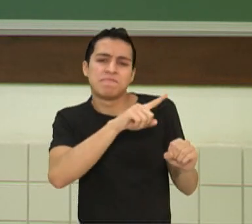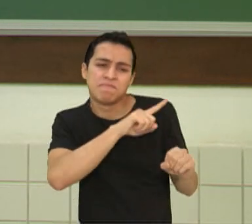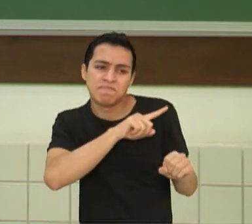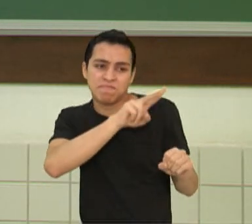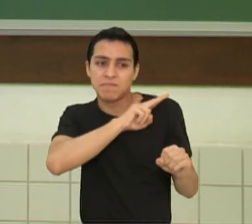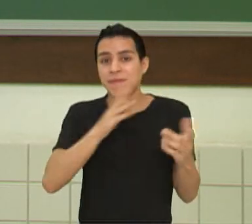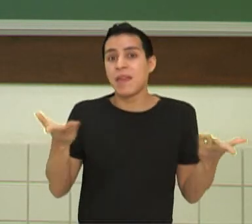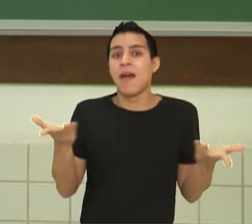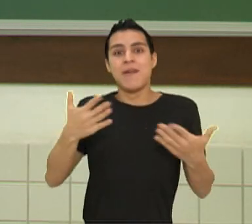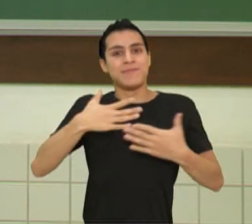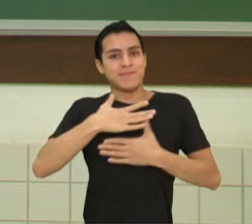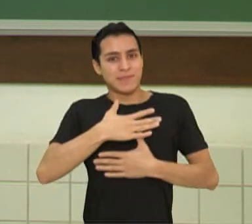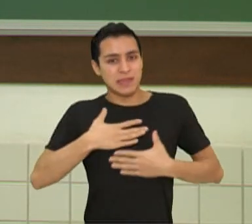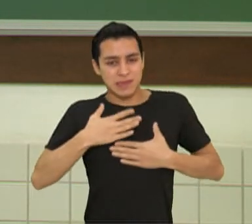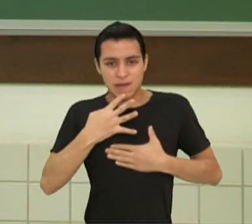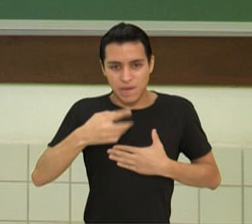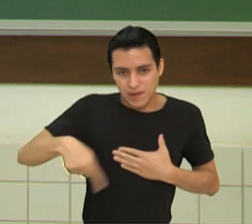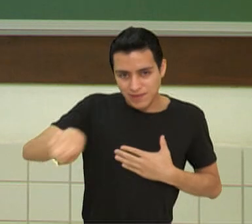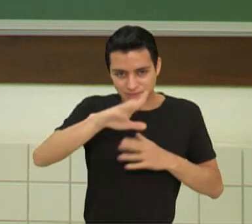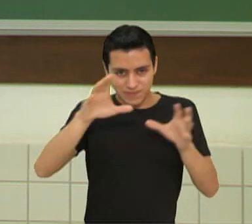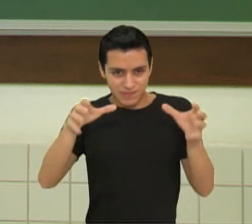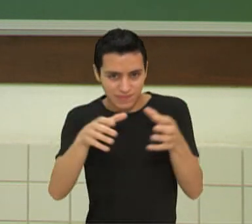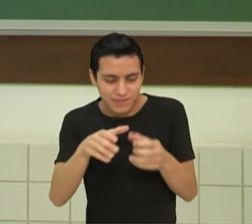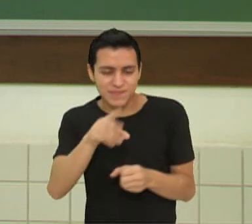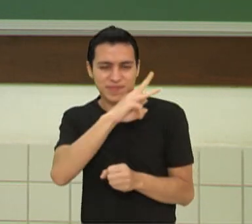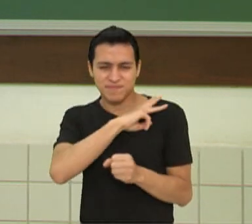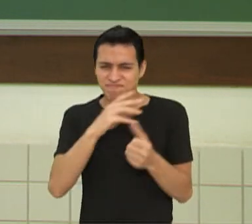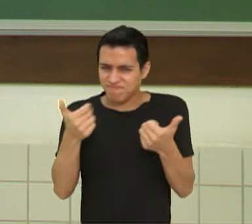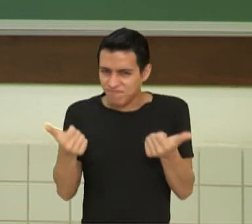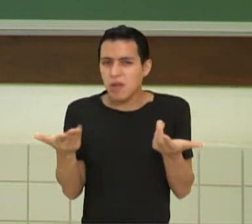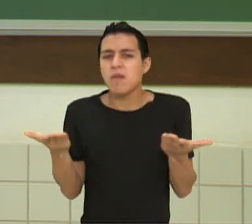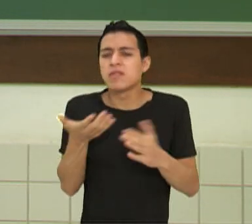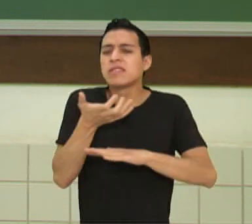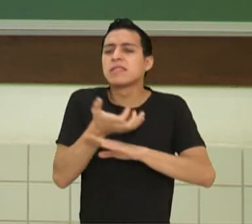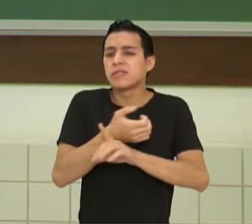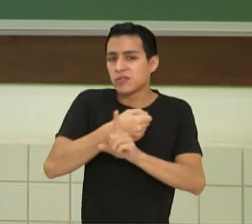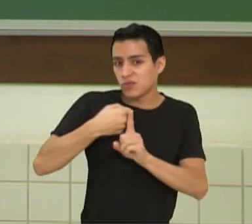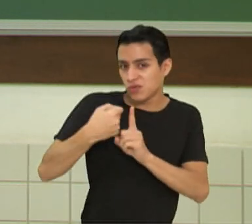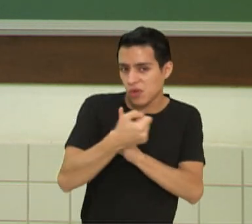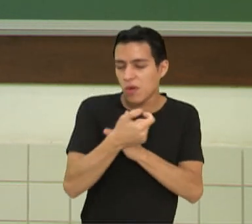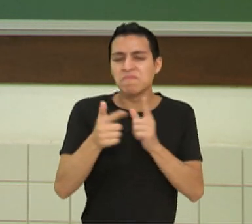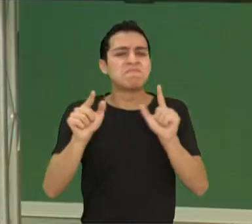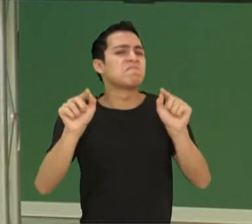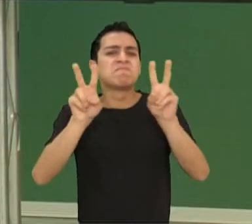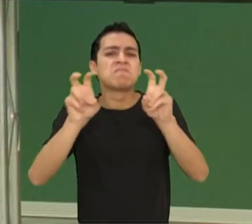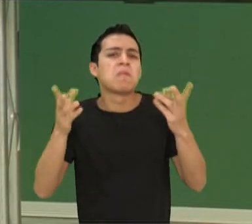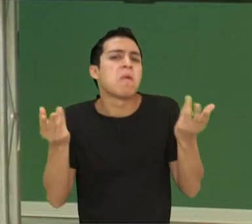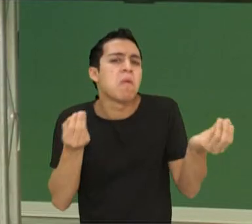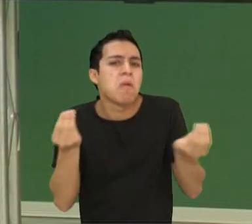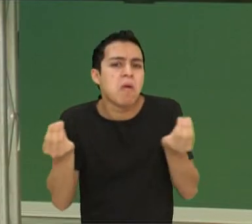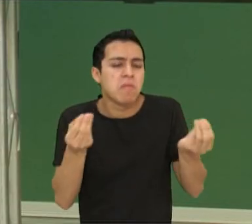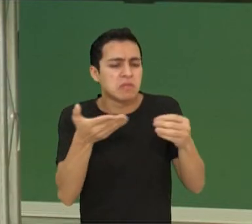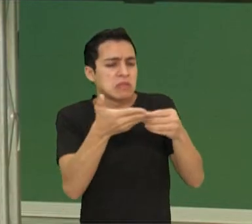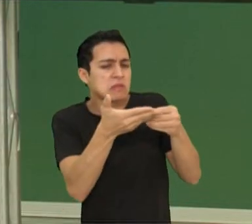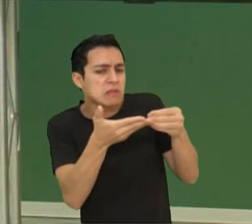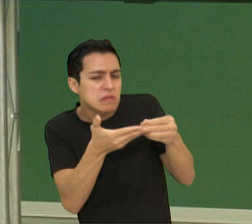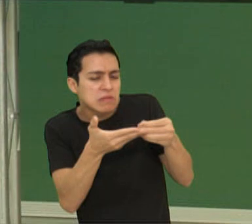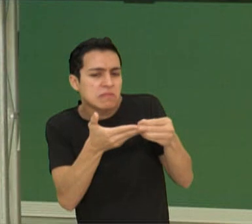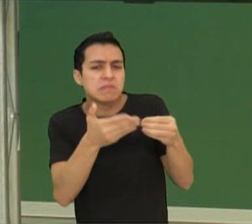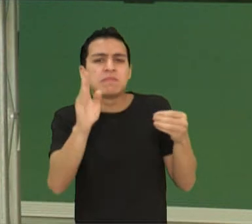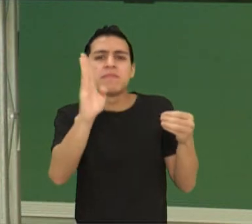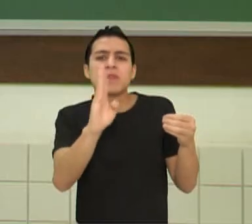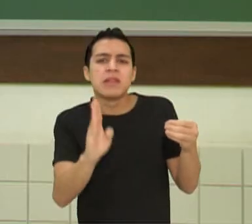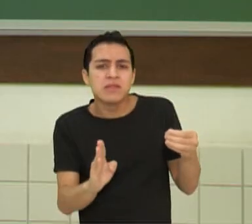prazer conhecê-los. Então, estamos na aula de Sociologia. Hoje o nosso tema é Estado no Brasil, Colônia e